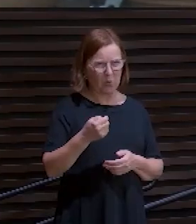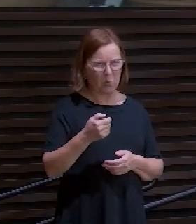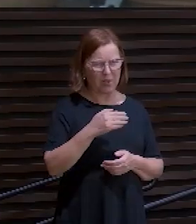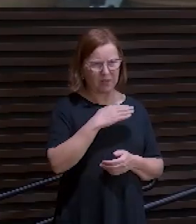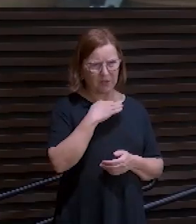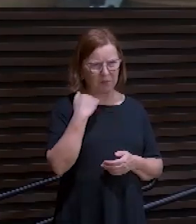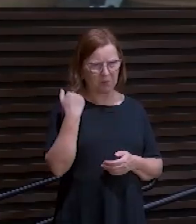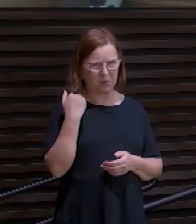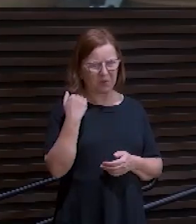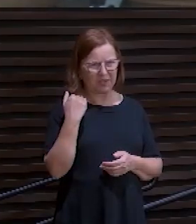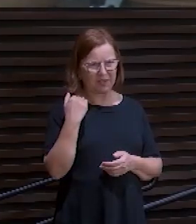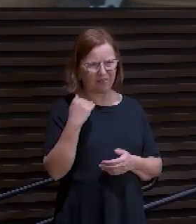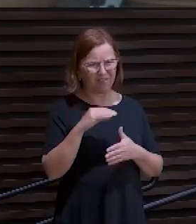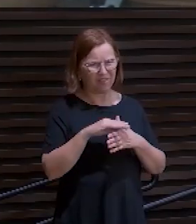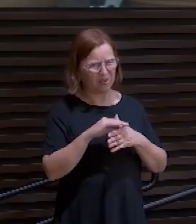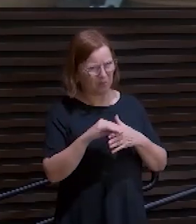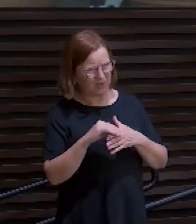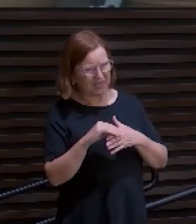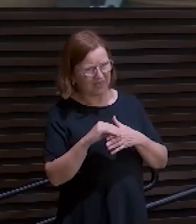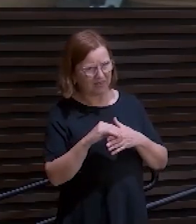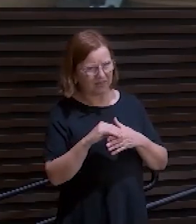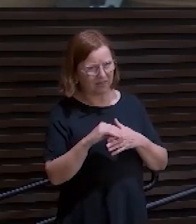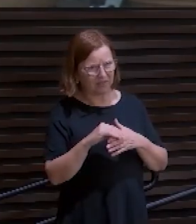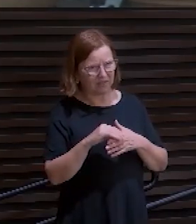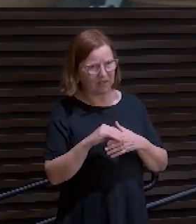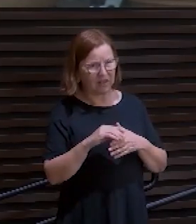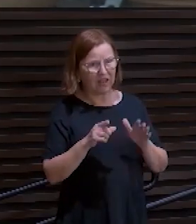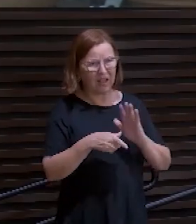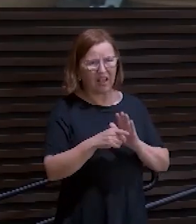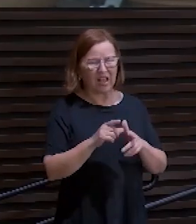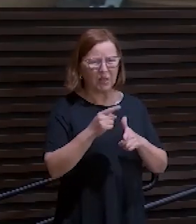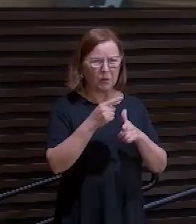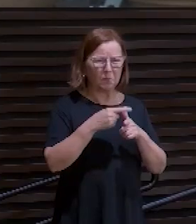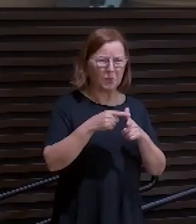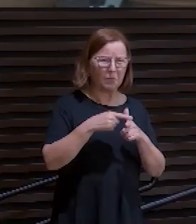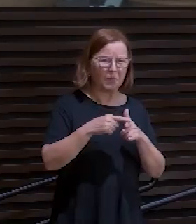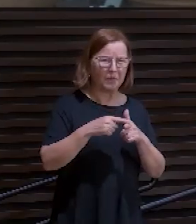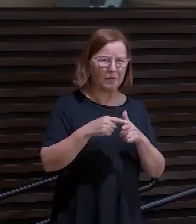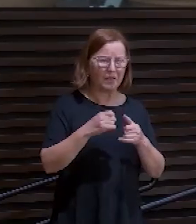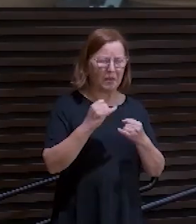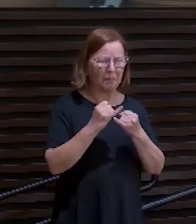Aqueles problemas que pareciam montanhas de problemas viram nada.